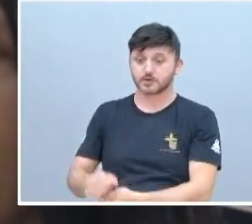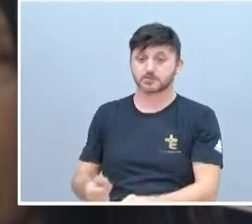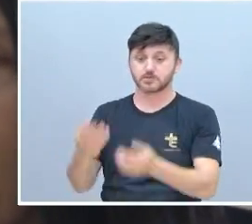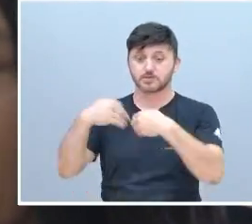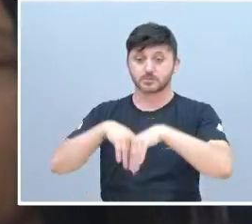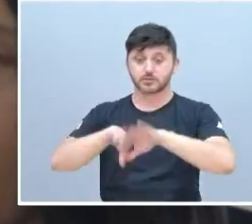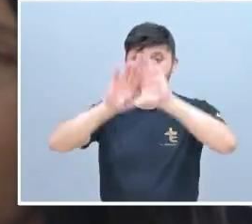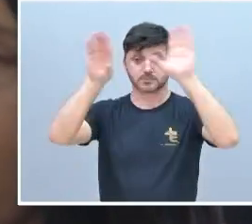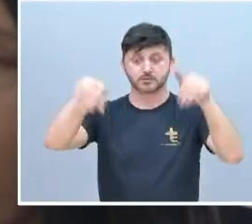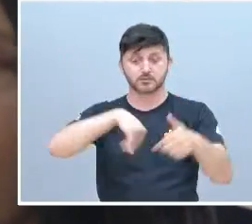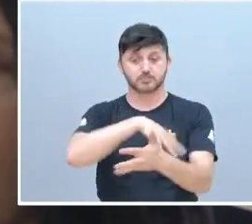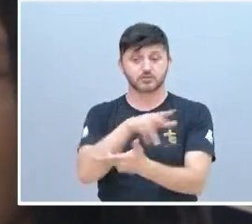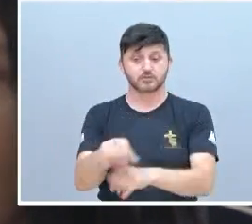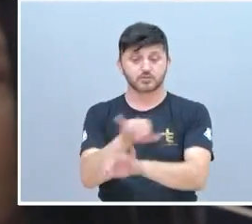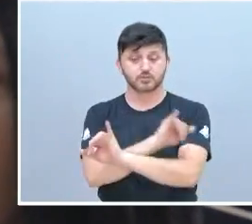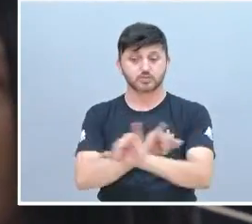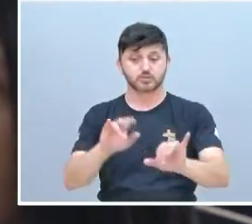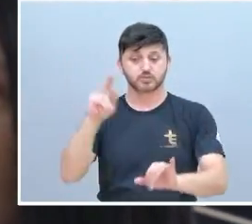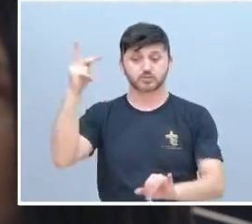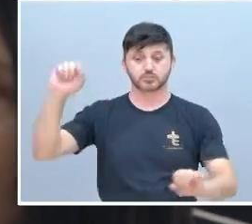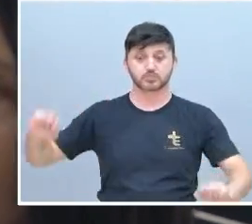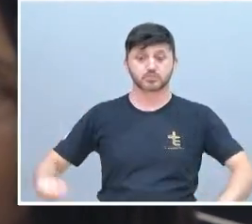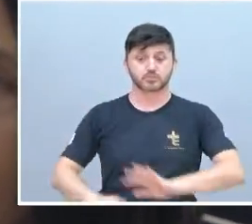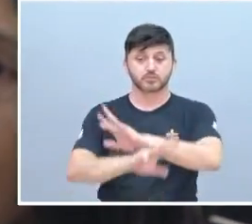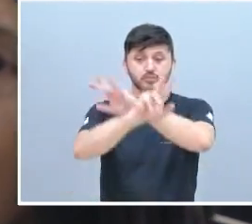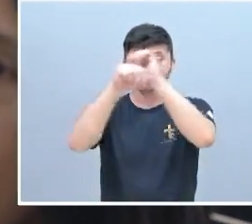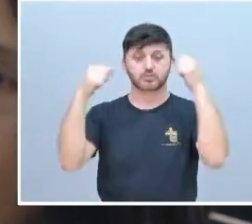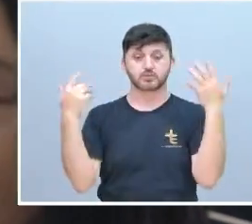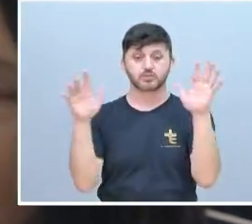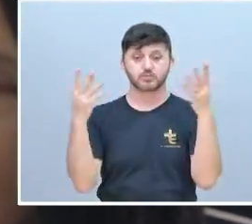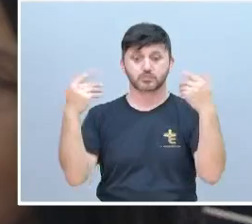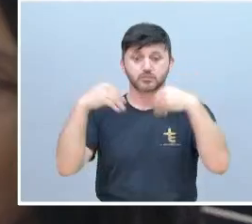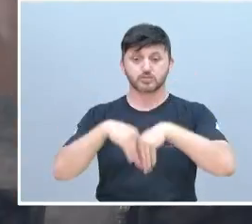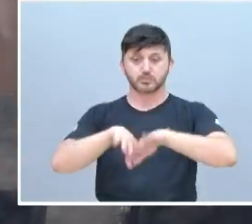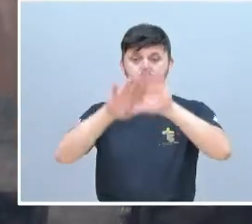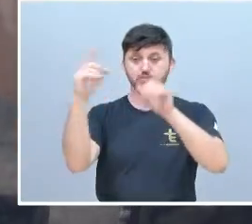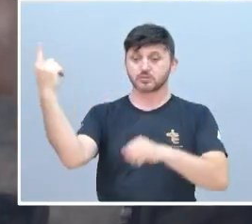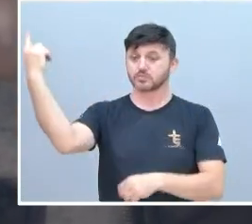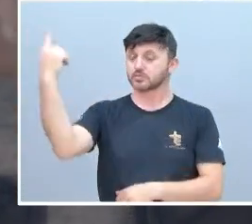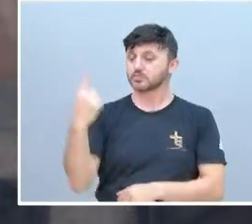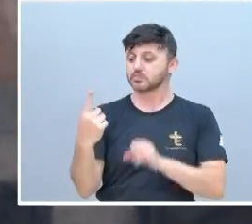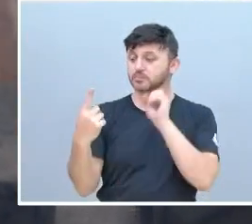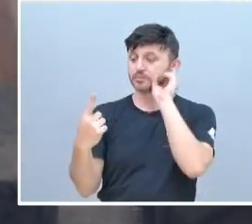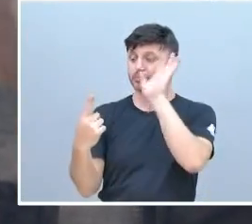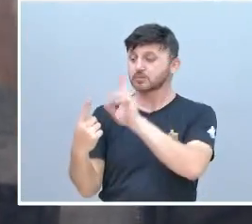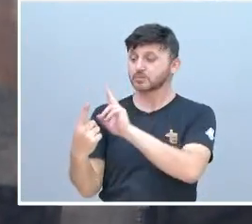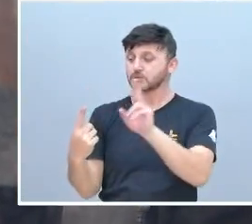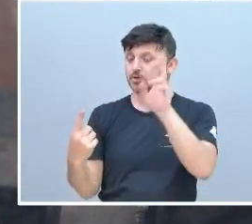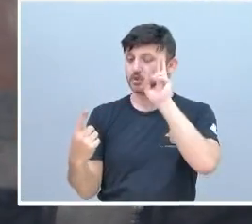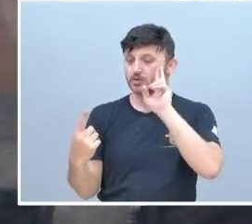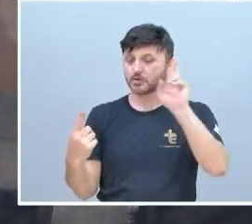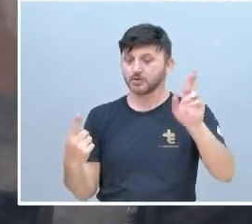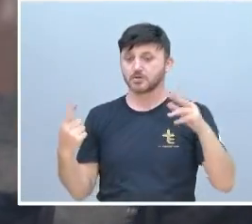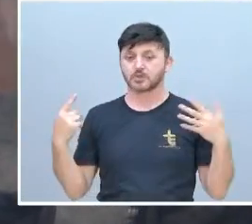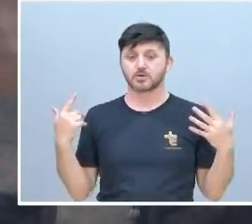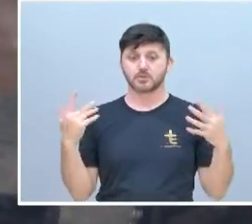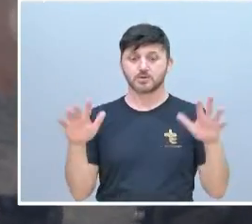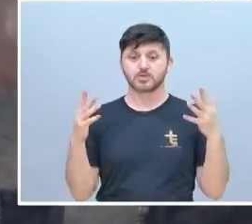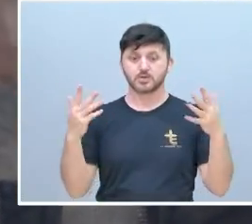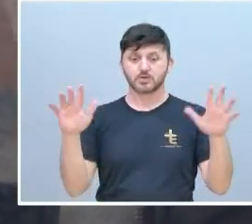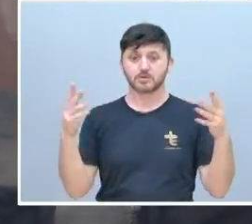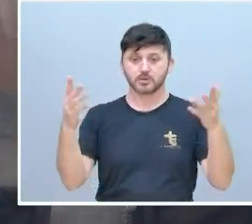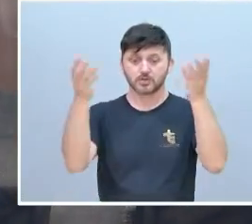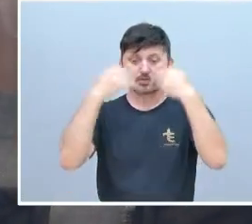o céu e a terra proclamam a vossa glória. Hosana nas alturas. Bendito que vem em nome do